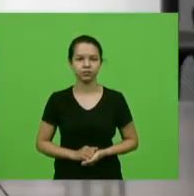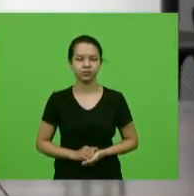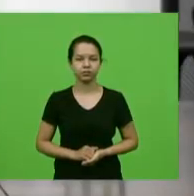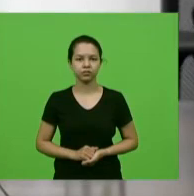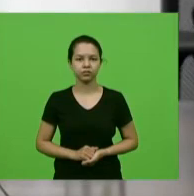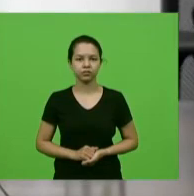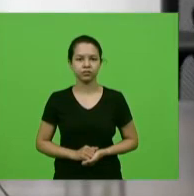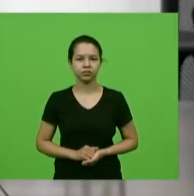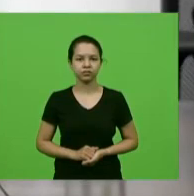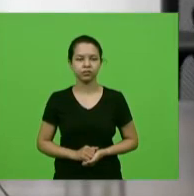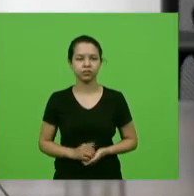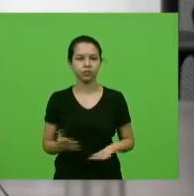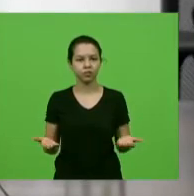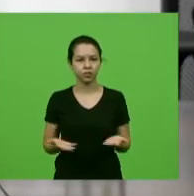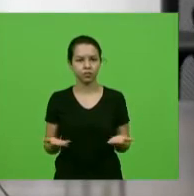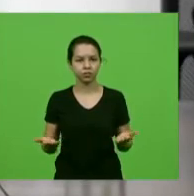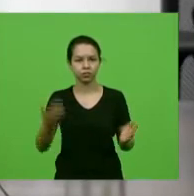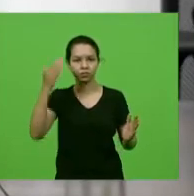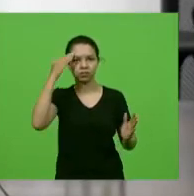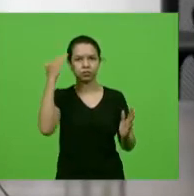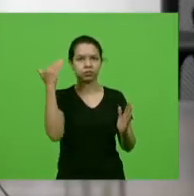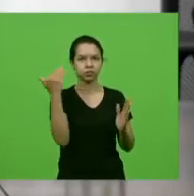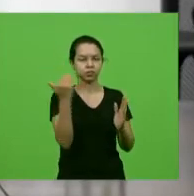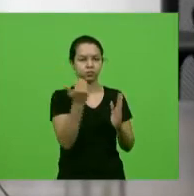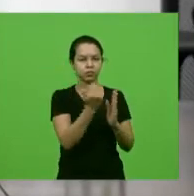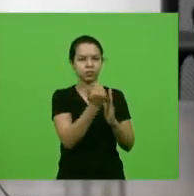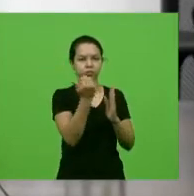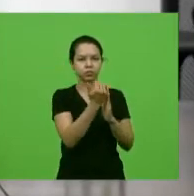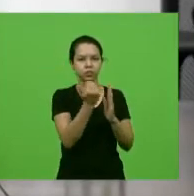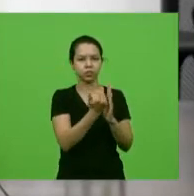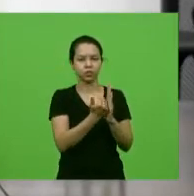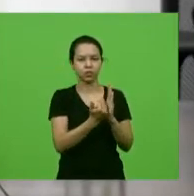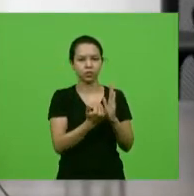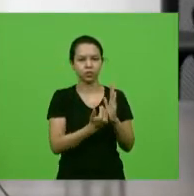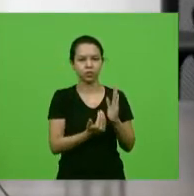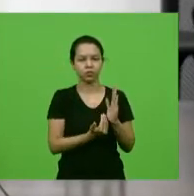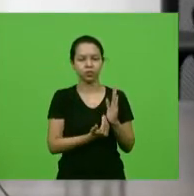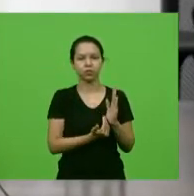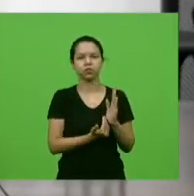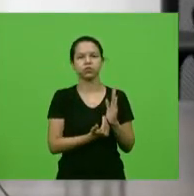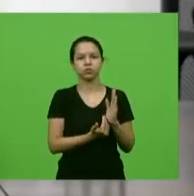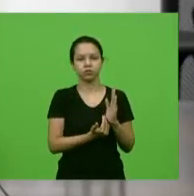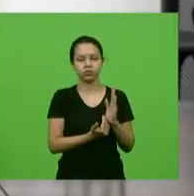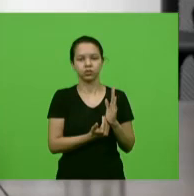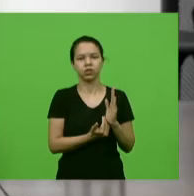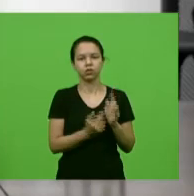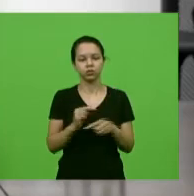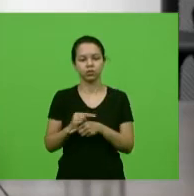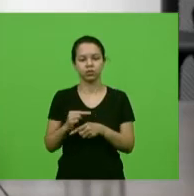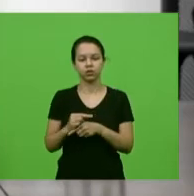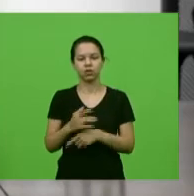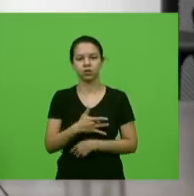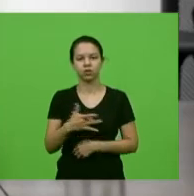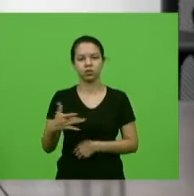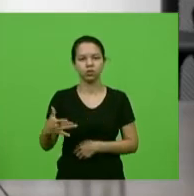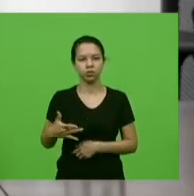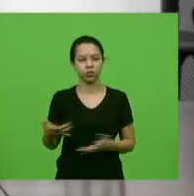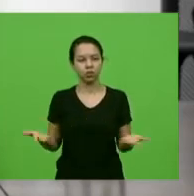Seguindo rigorosamente os protocolos de saúde, nós estamos realizando esta